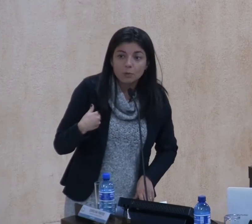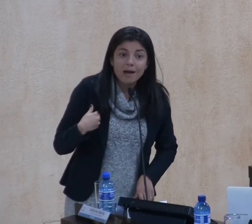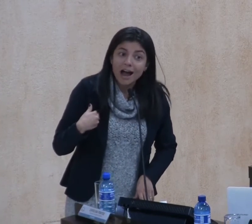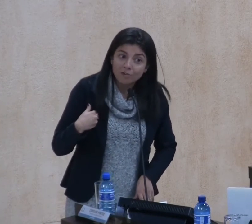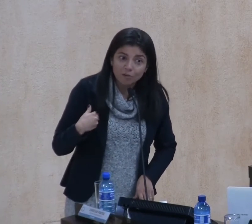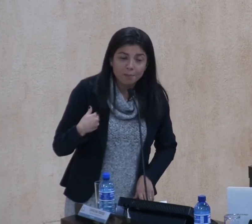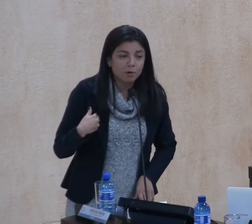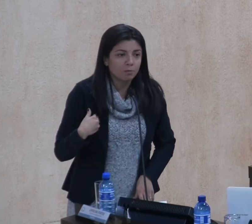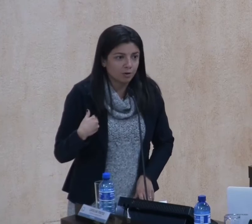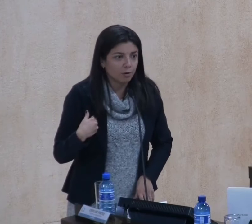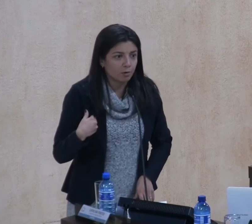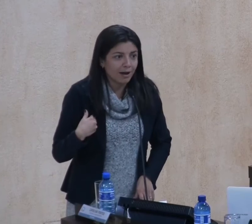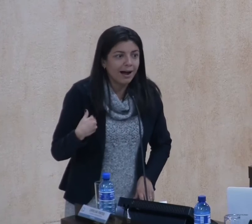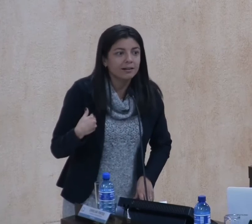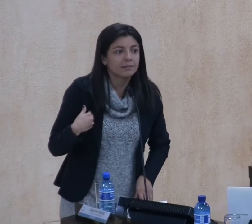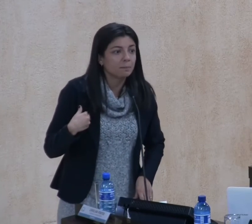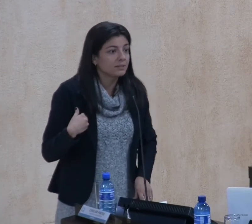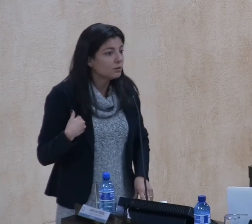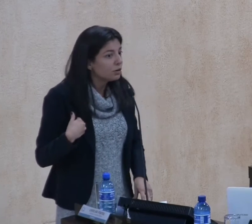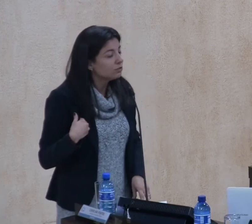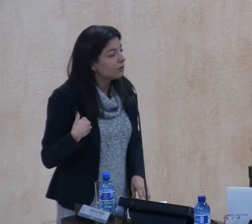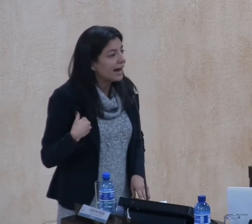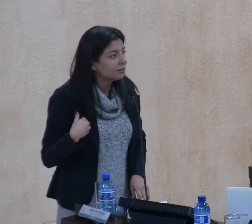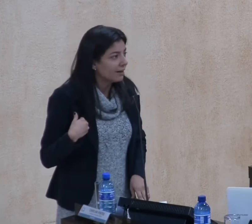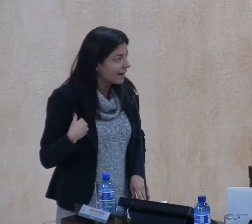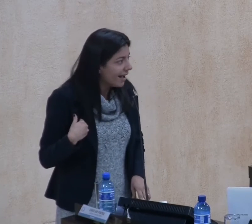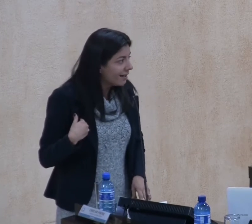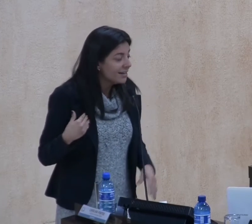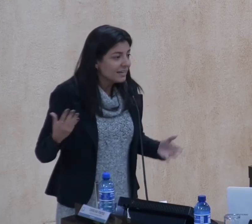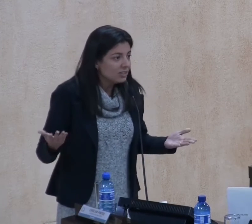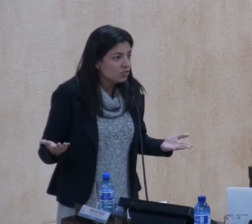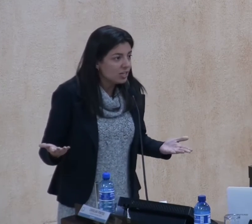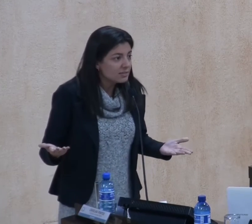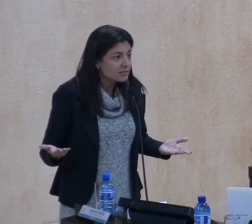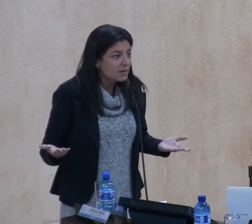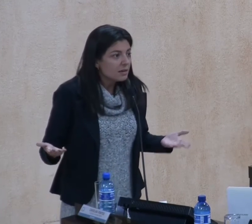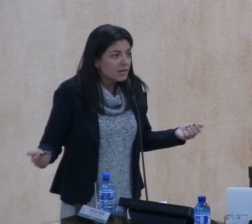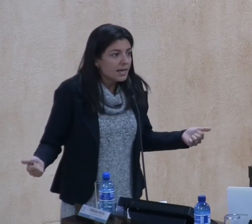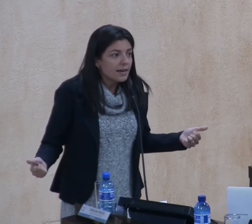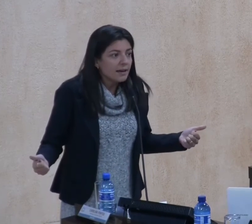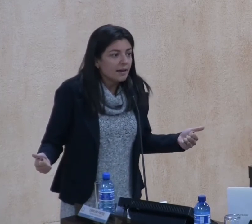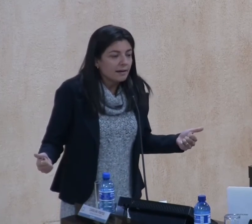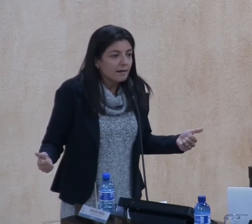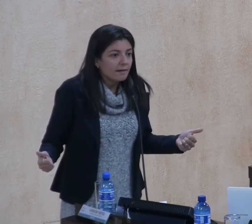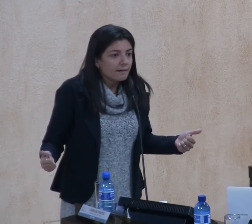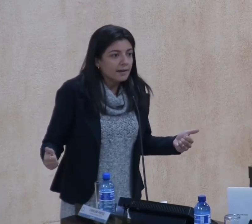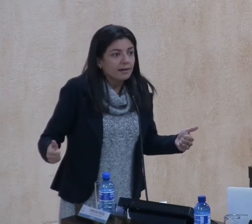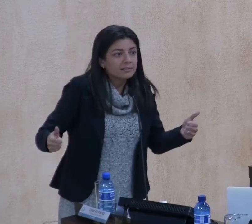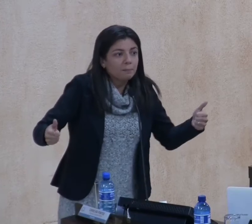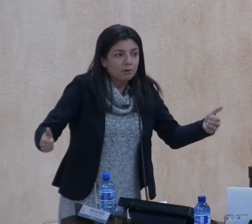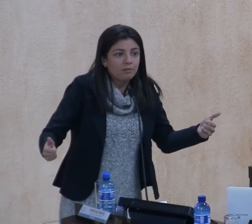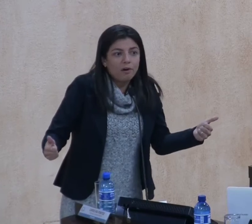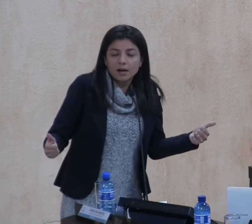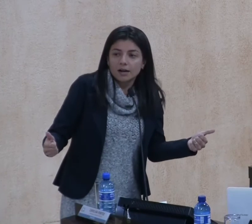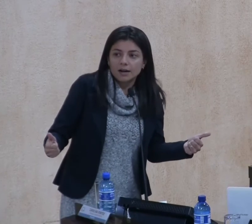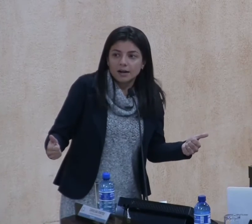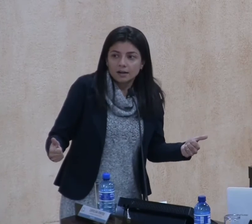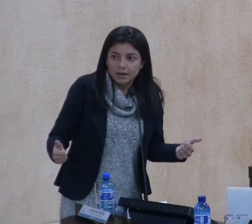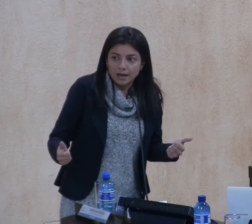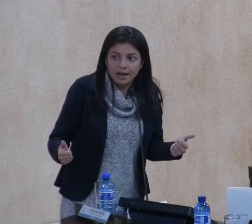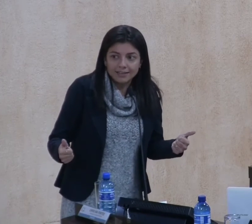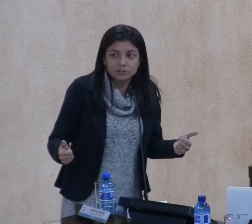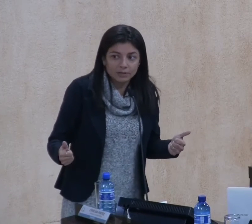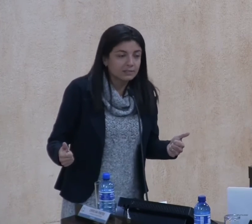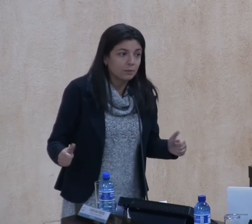do Brasil, a forma como foi colocado, dá a impressão que o advogado vai lá e diz que criança